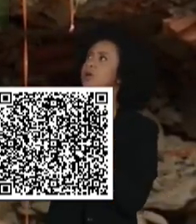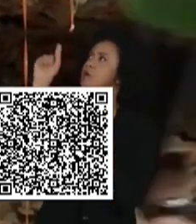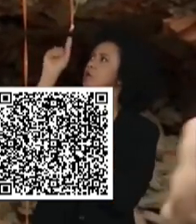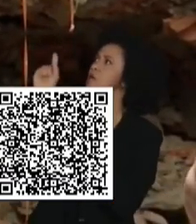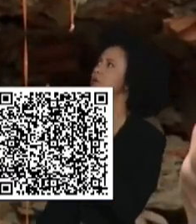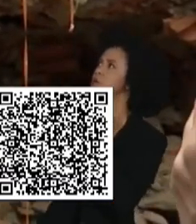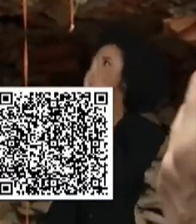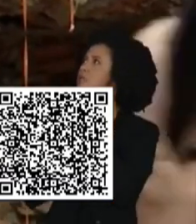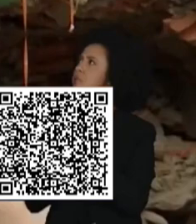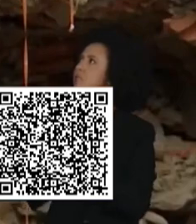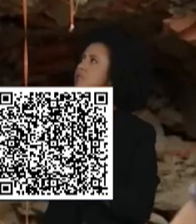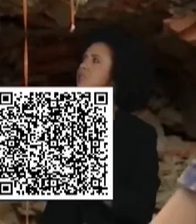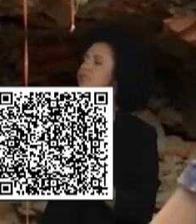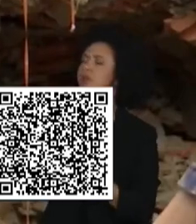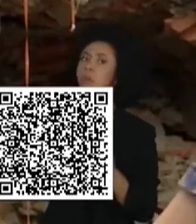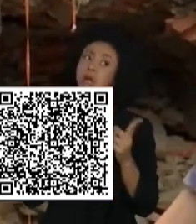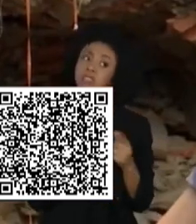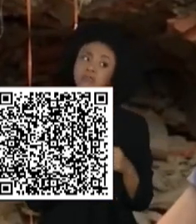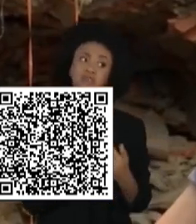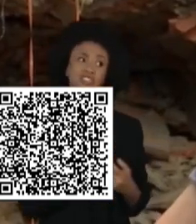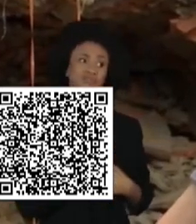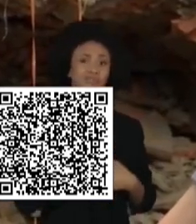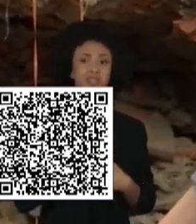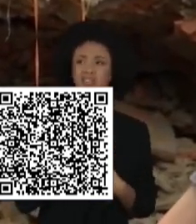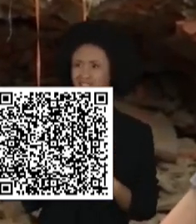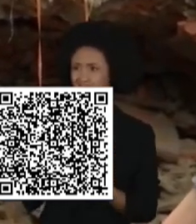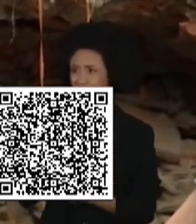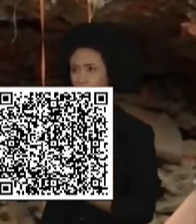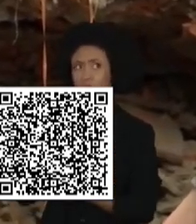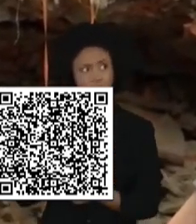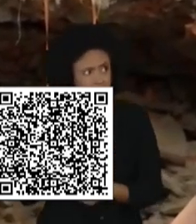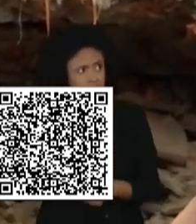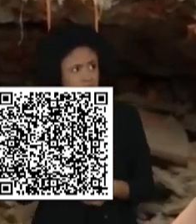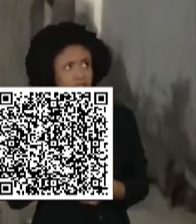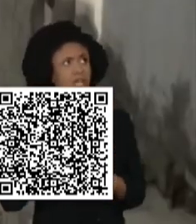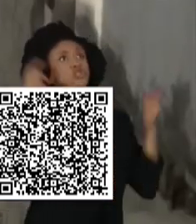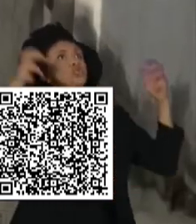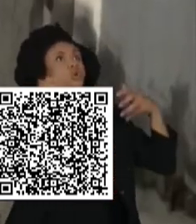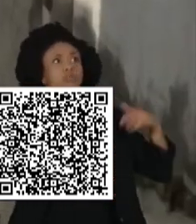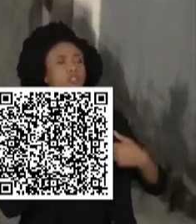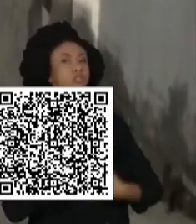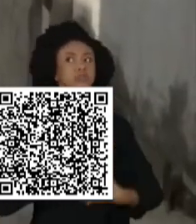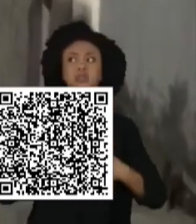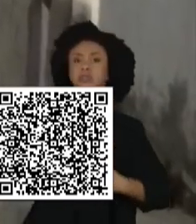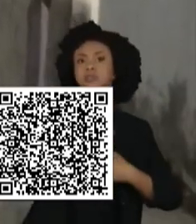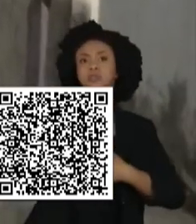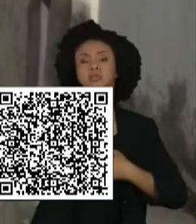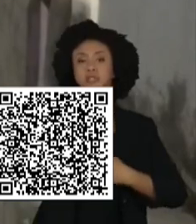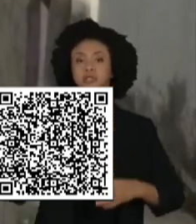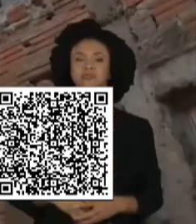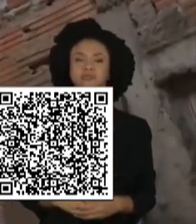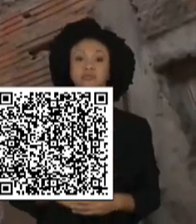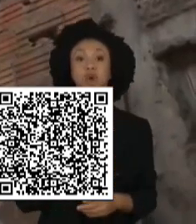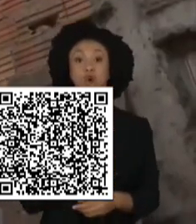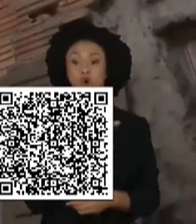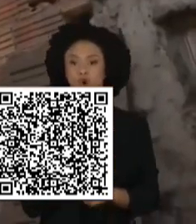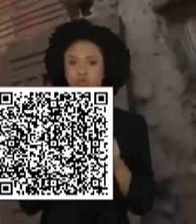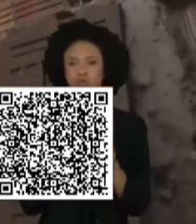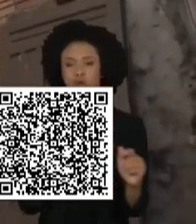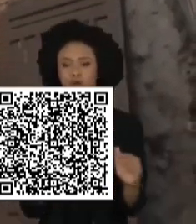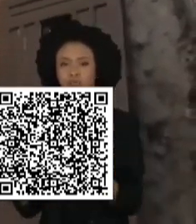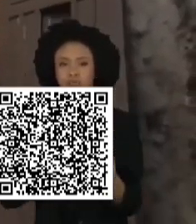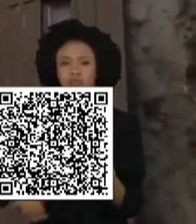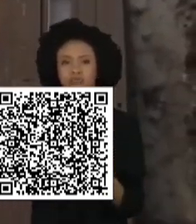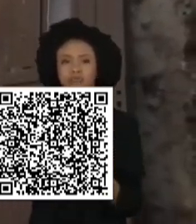isso. Você está com medo? Muito, principalmente dias de chuva, a gente não tem sossego. Em outro ponto da comunidade, os